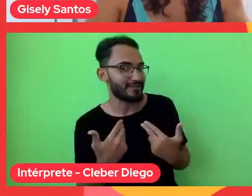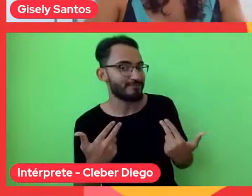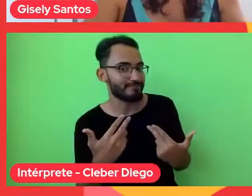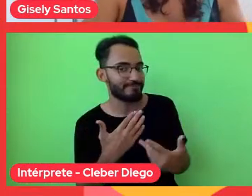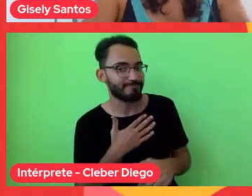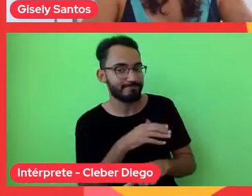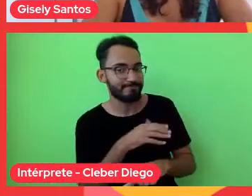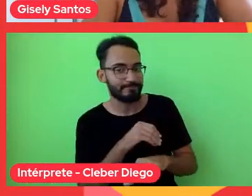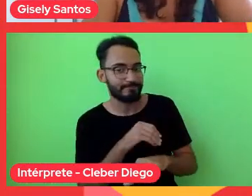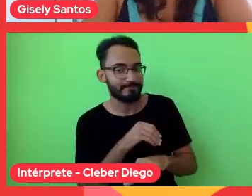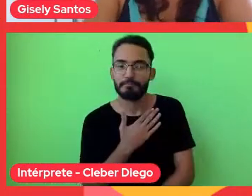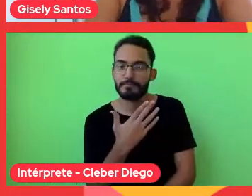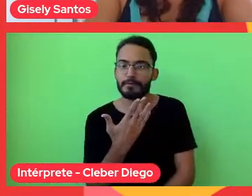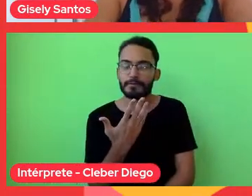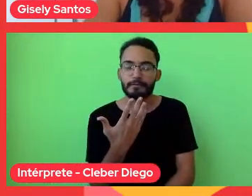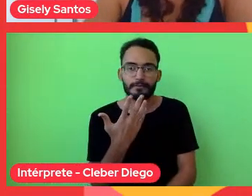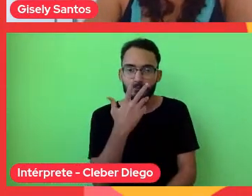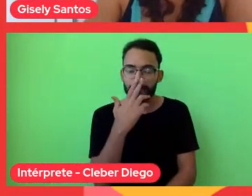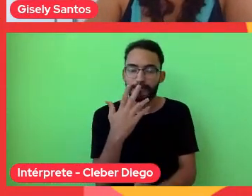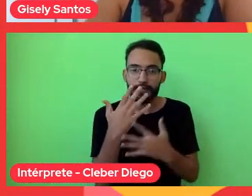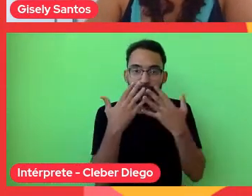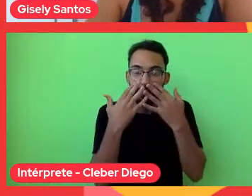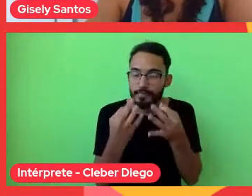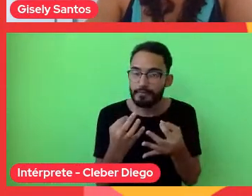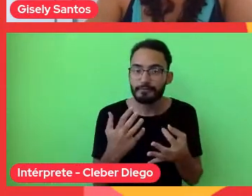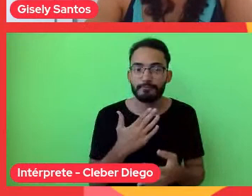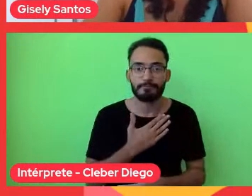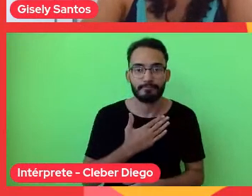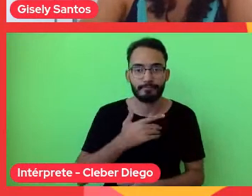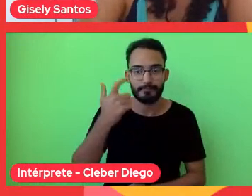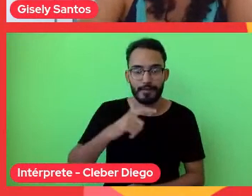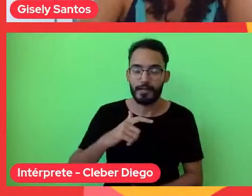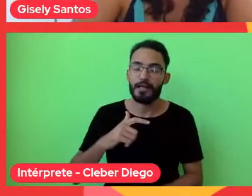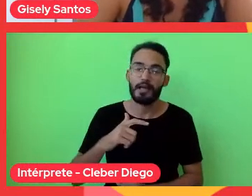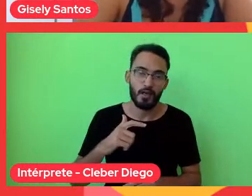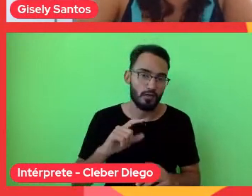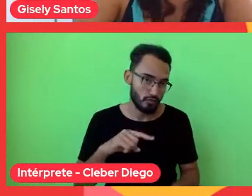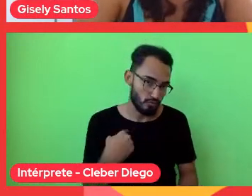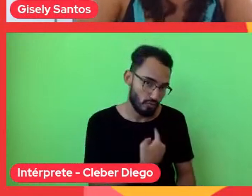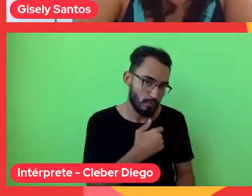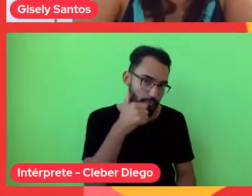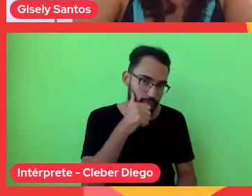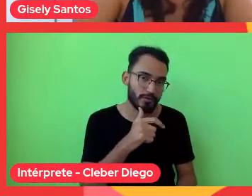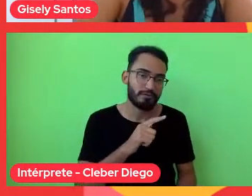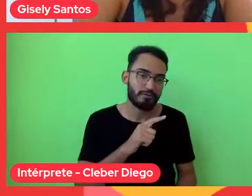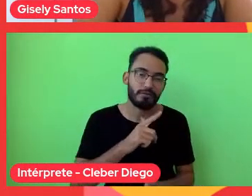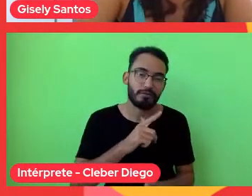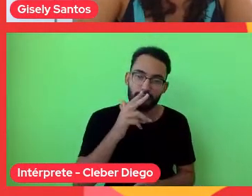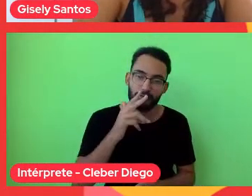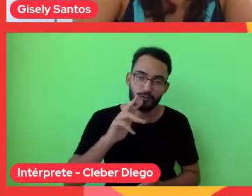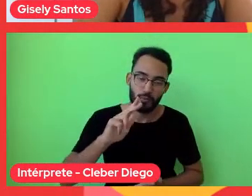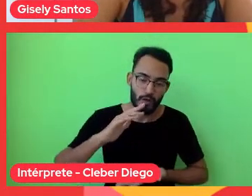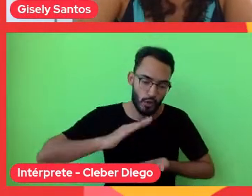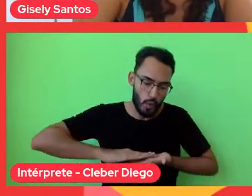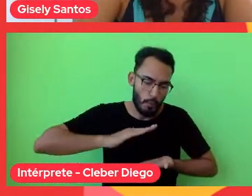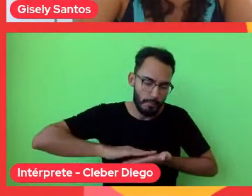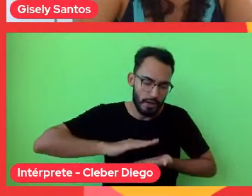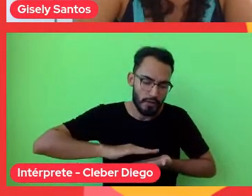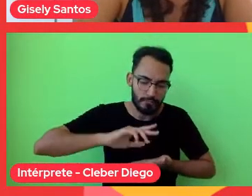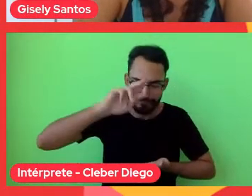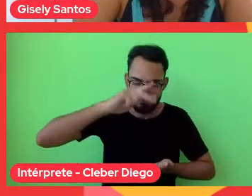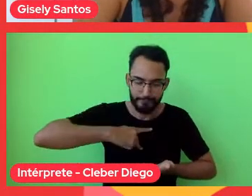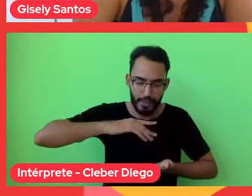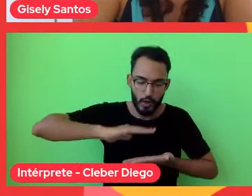me chamou muita atenção. É, porque nós, mulheres, a gente tem essa questão da autocobrança, né? Que já vem da gente, aí vem de fora,